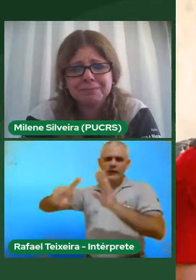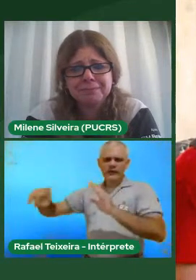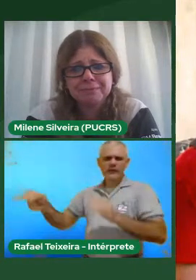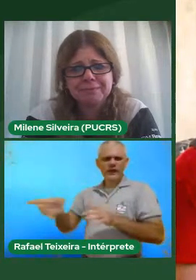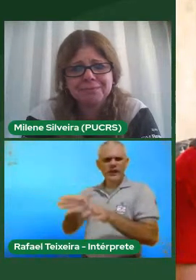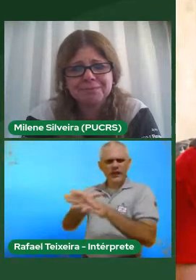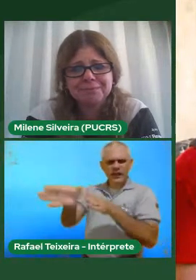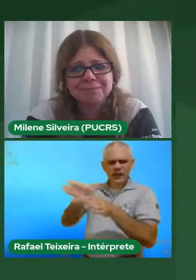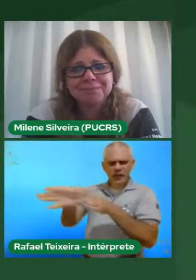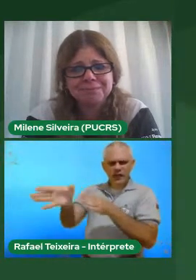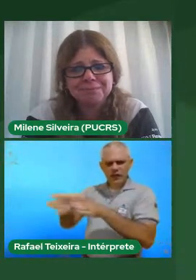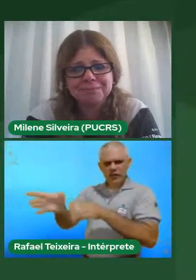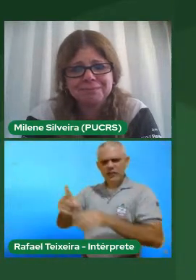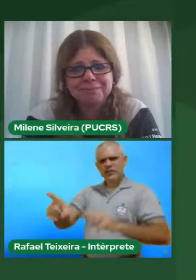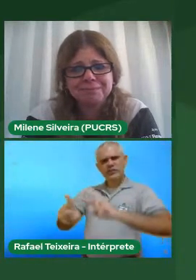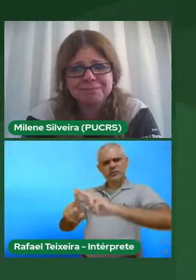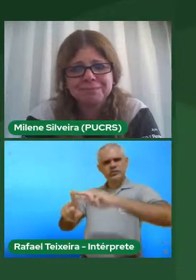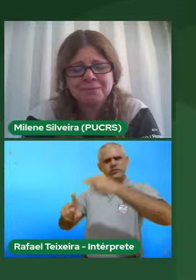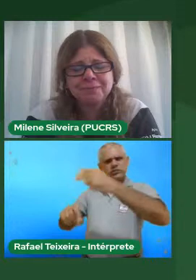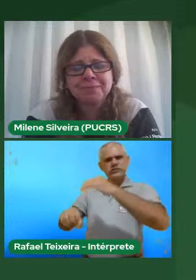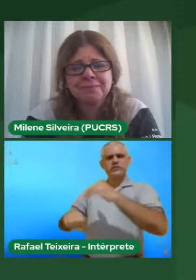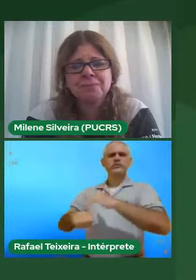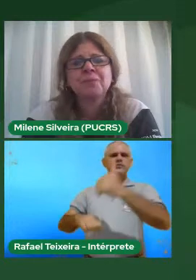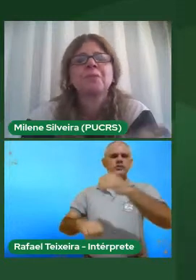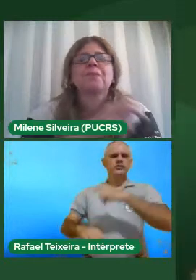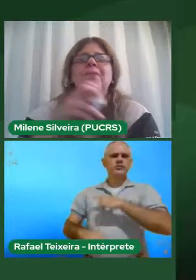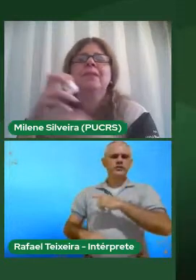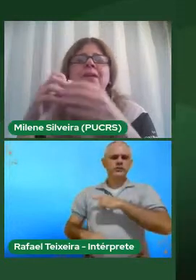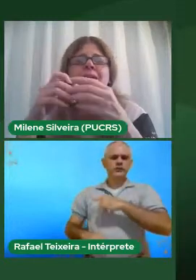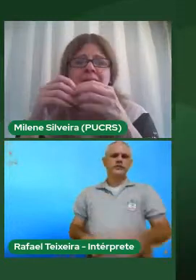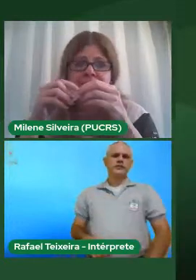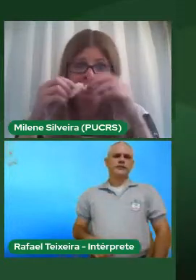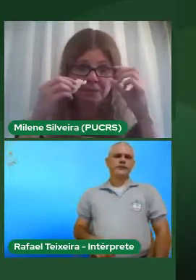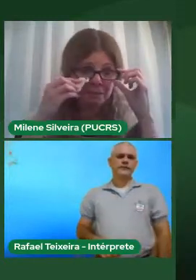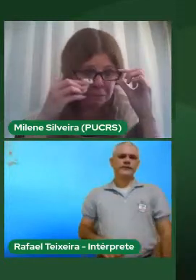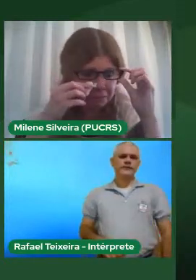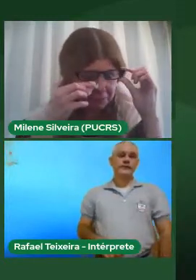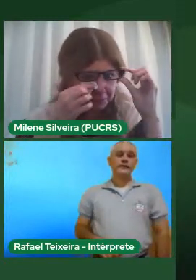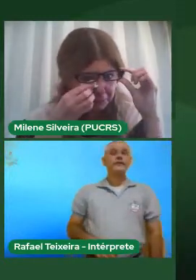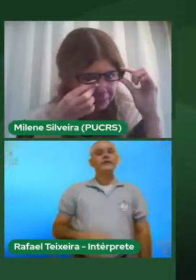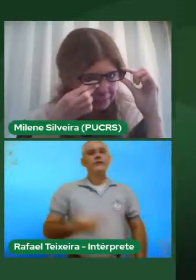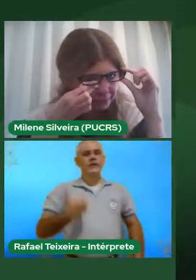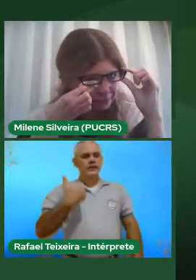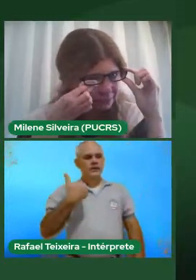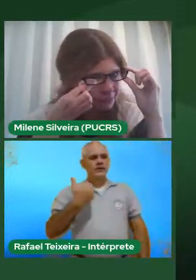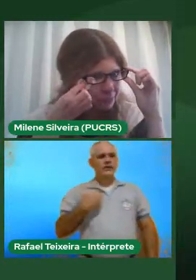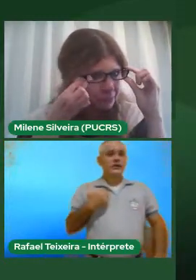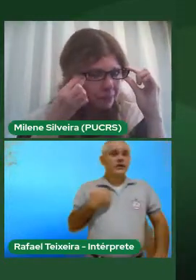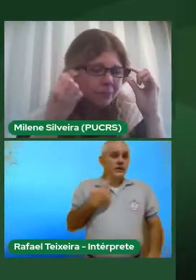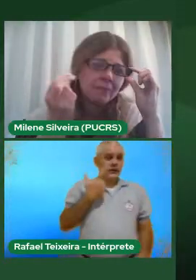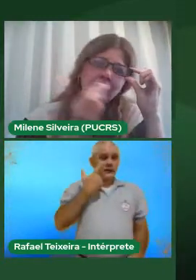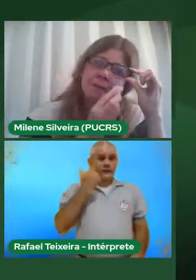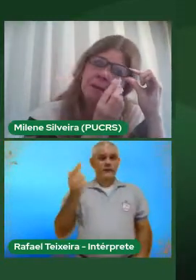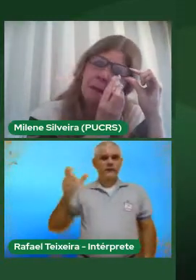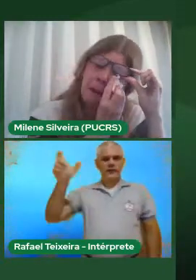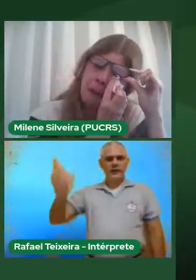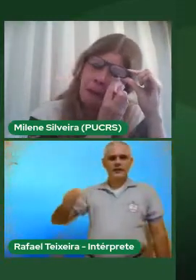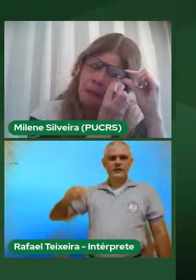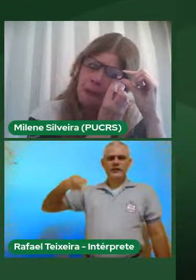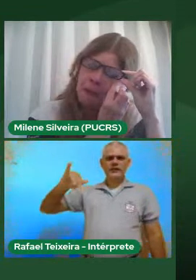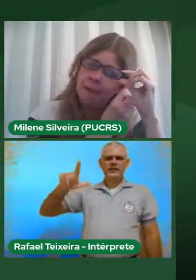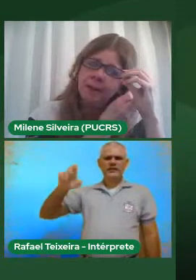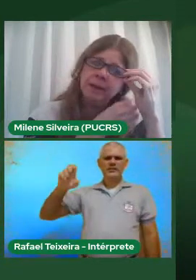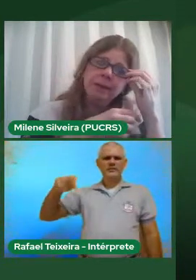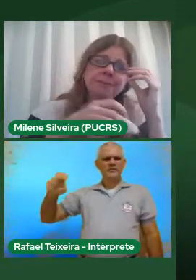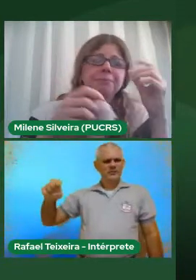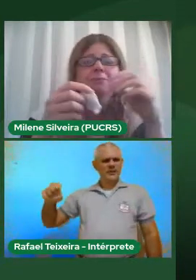e profissionais da área. Bem, eu acompanho o trabalho da Milene bem de perto, desde o doutorado, as